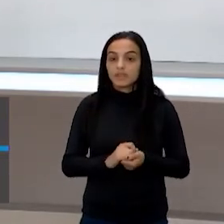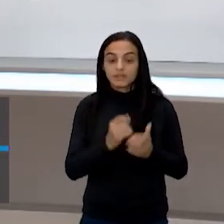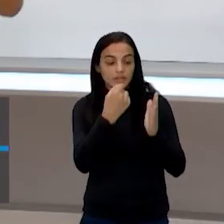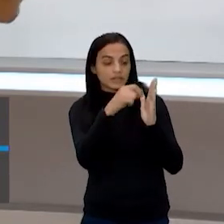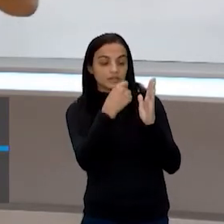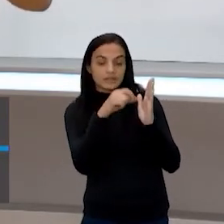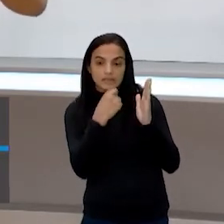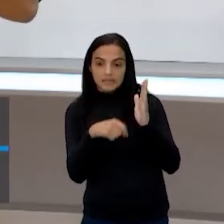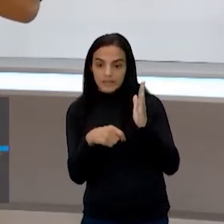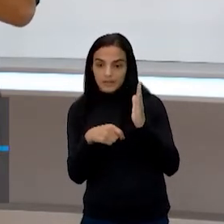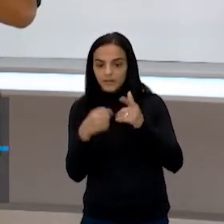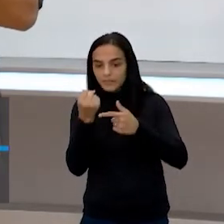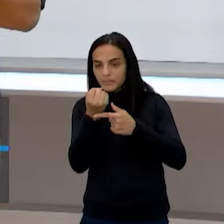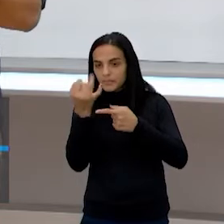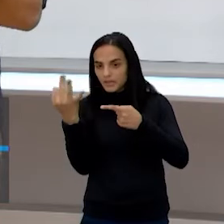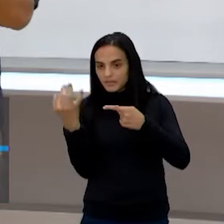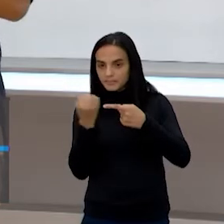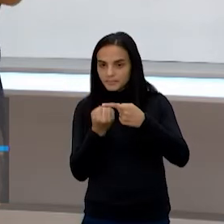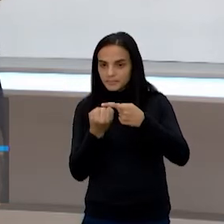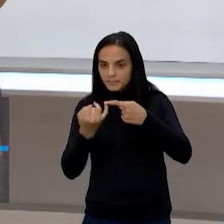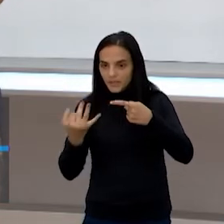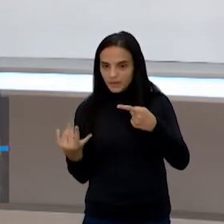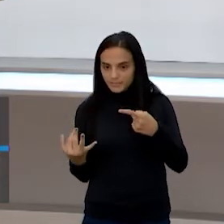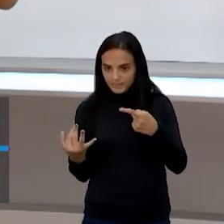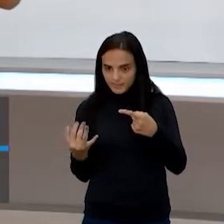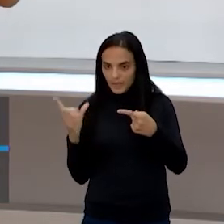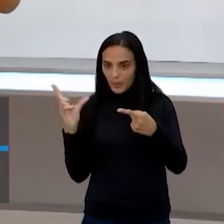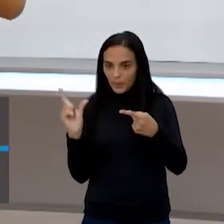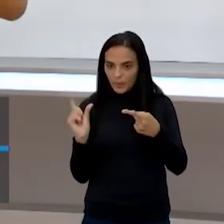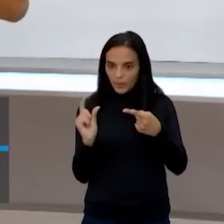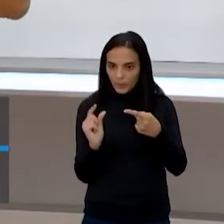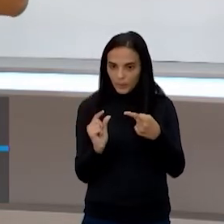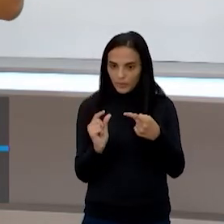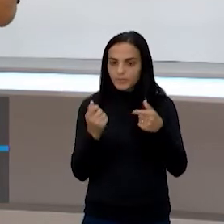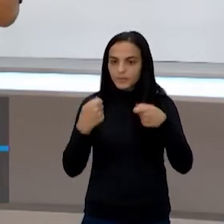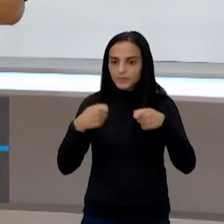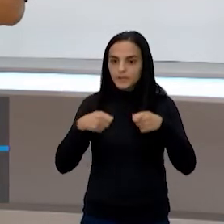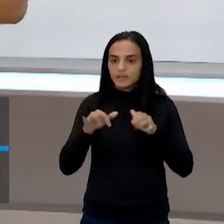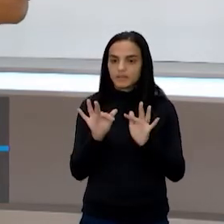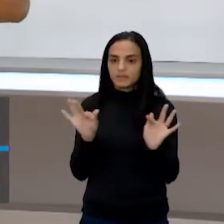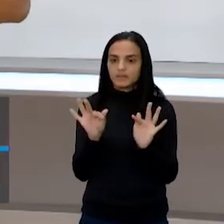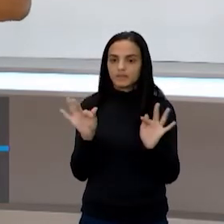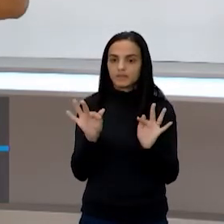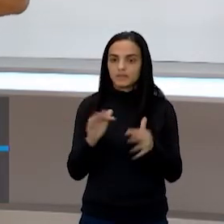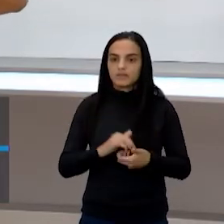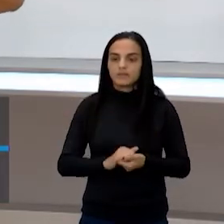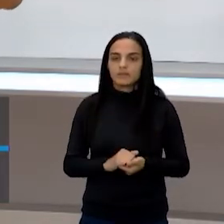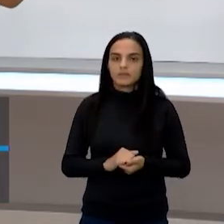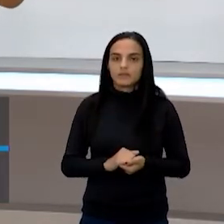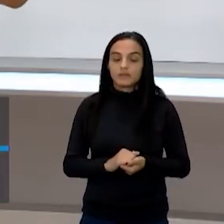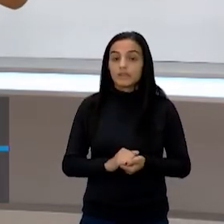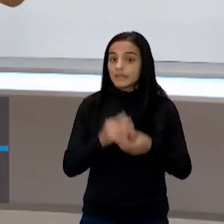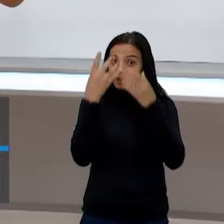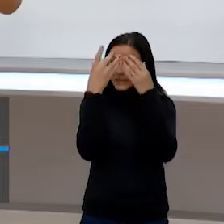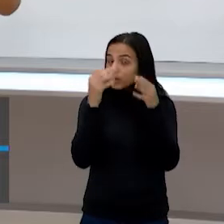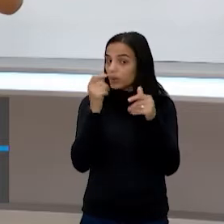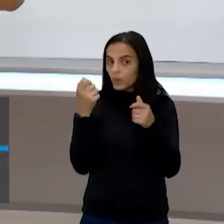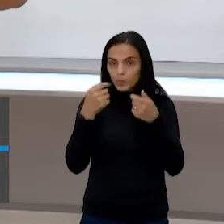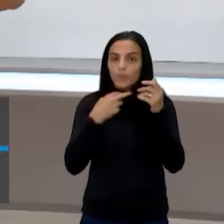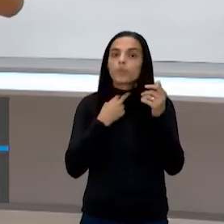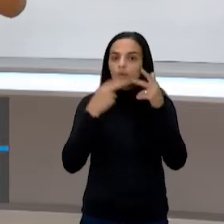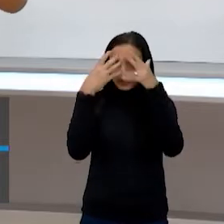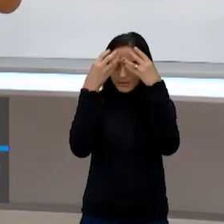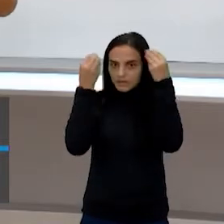uma fração na forma irredutível, né? A gente precisa simplificar. E a gente não pode esquecer também que